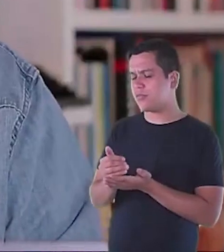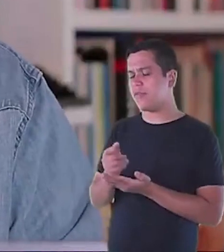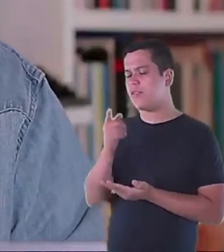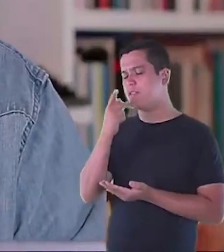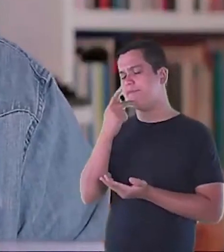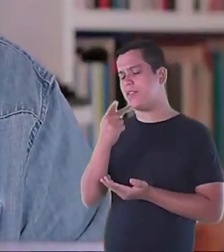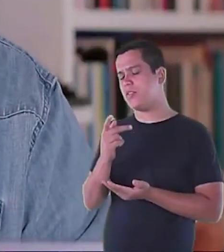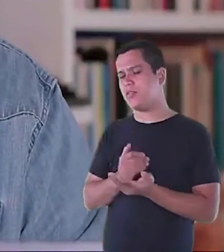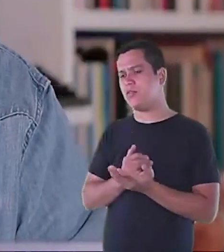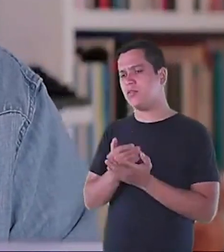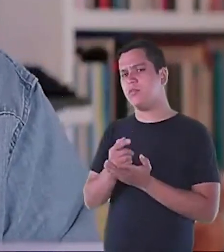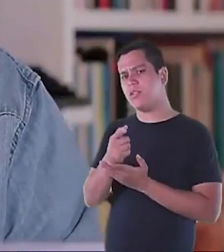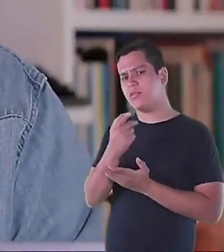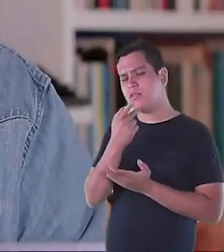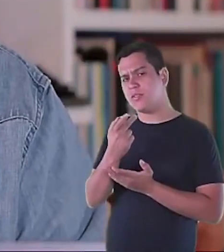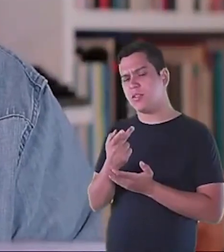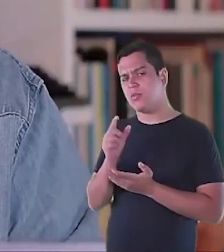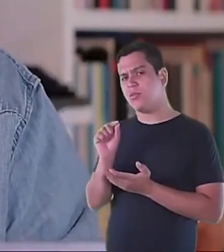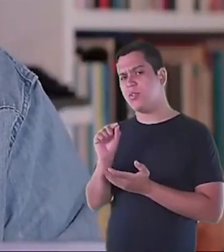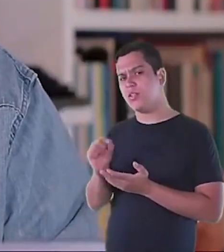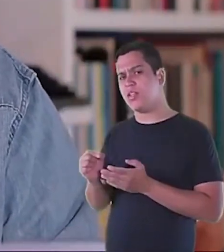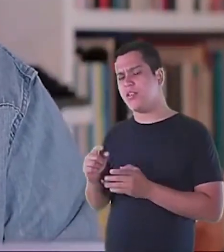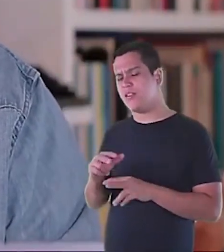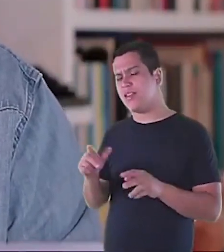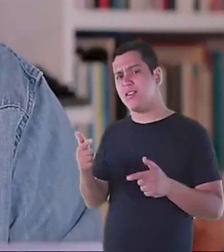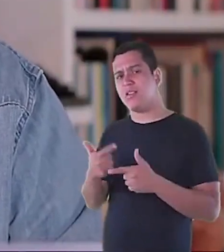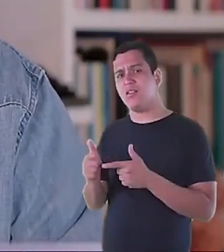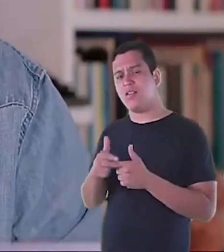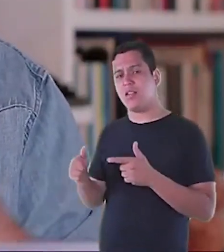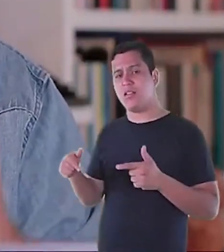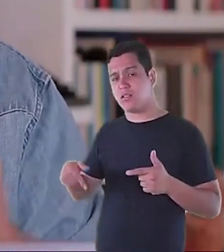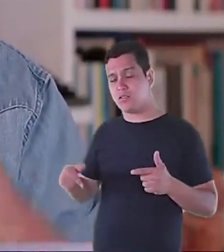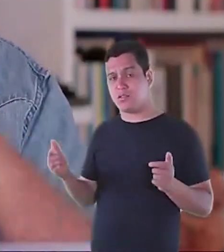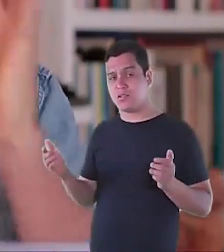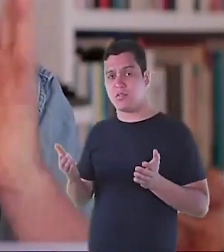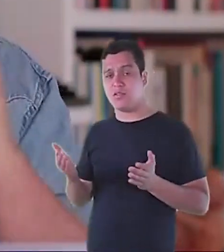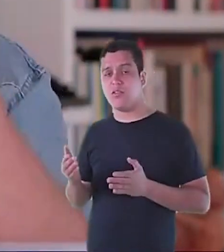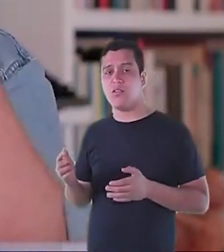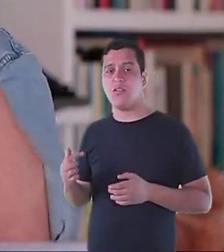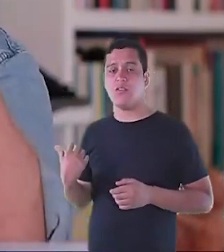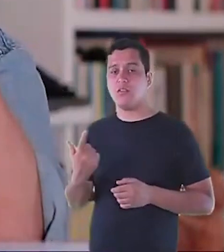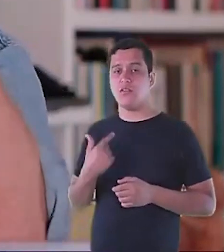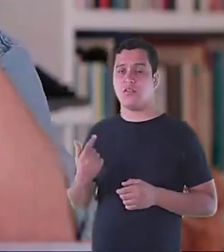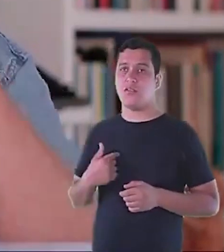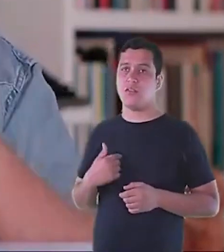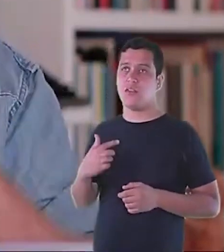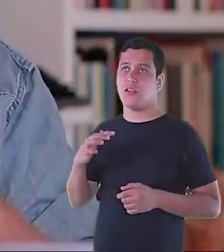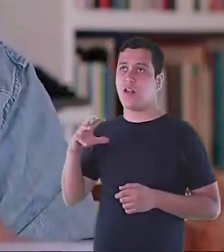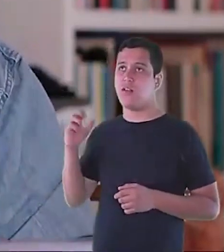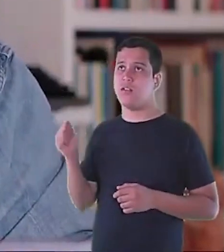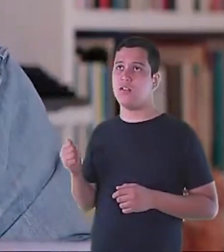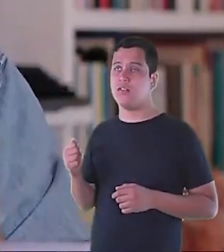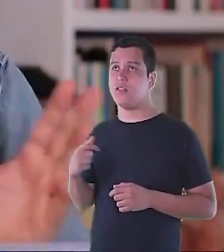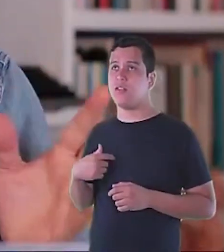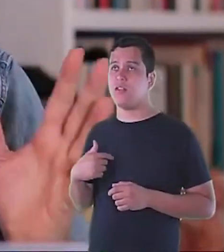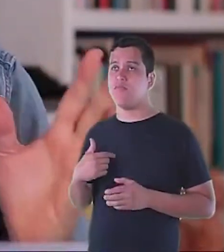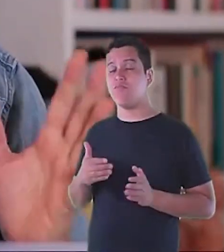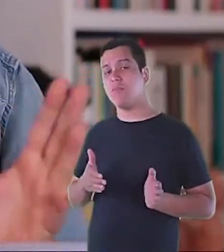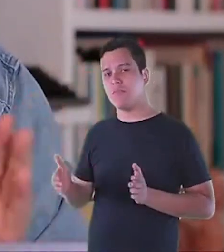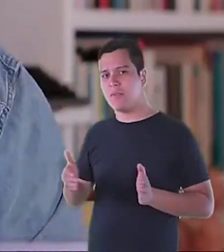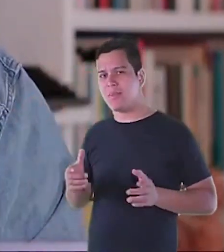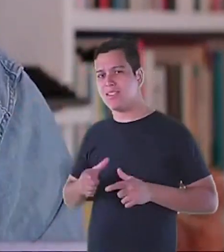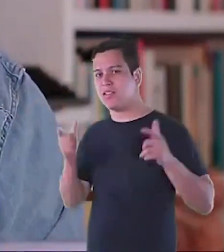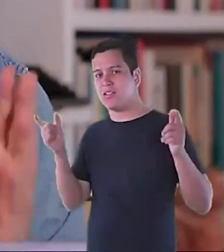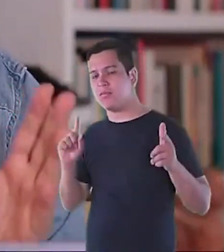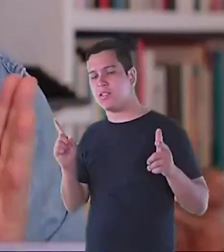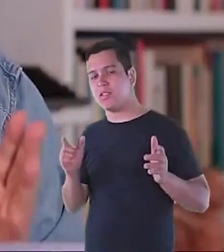você disse que grande parte dos problemas contemporâneos brasileiros, grande parte não, vamos exagerar, uma parte se localiza